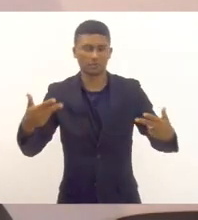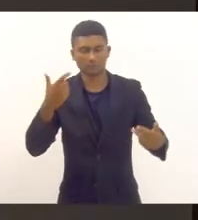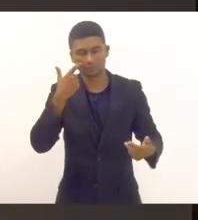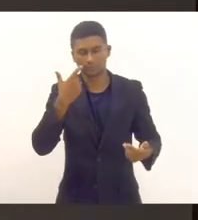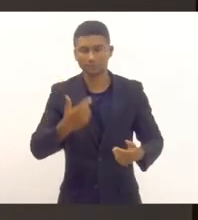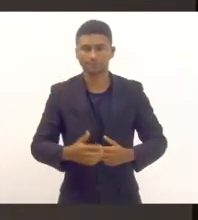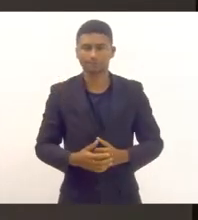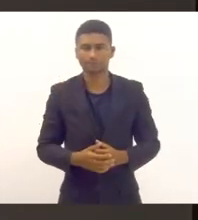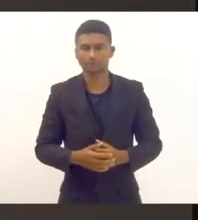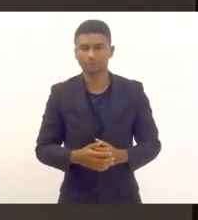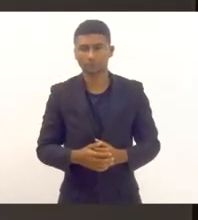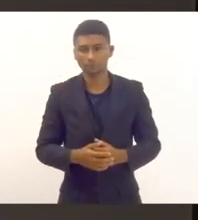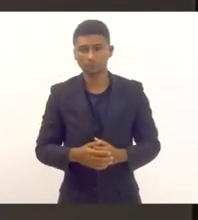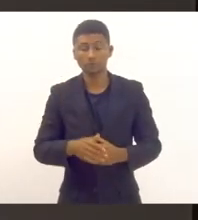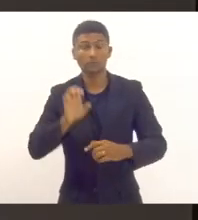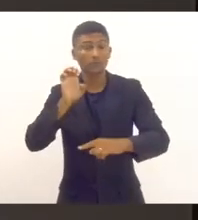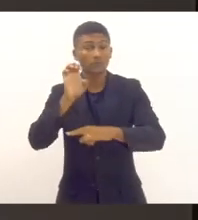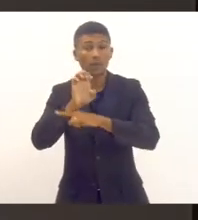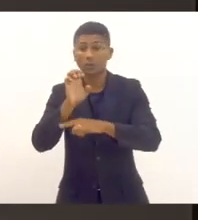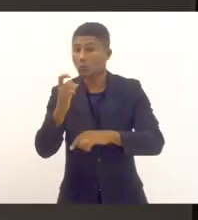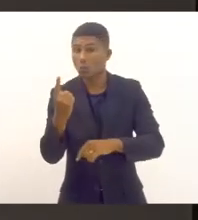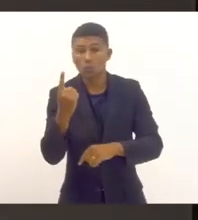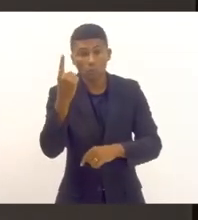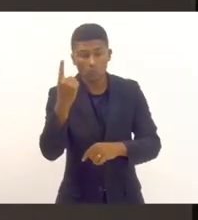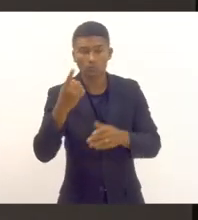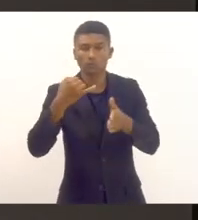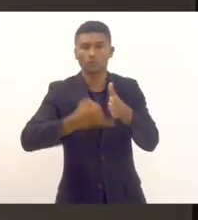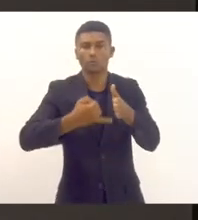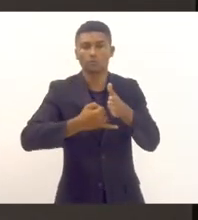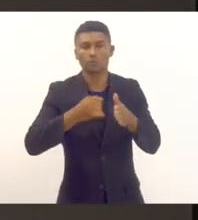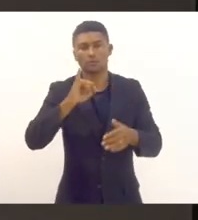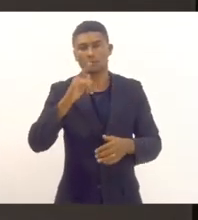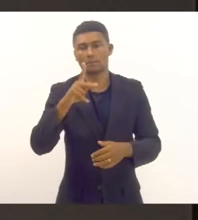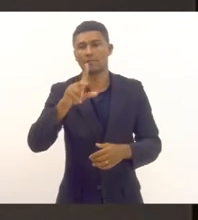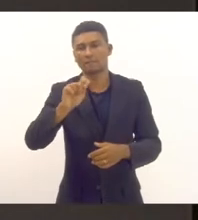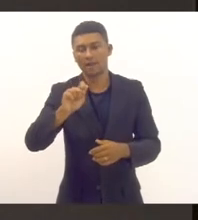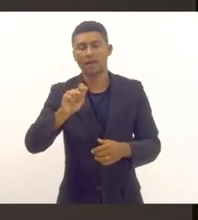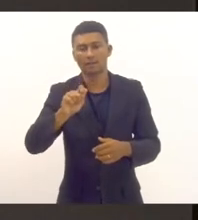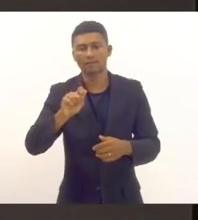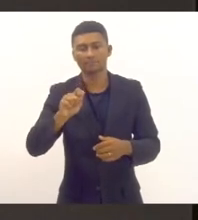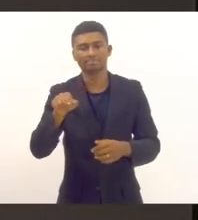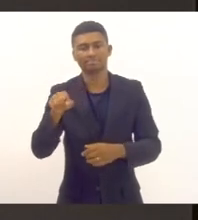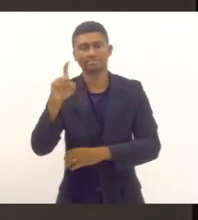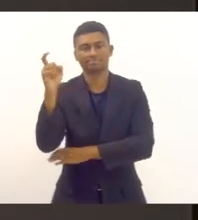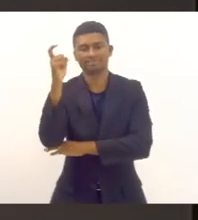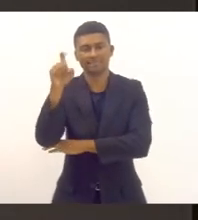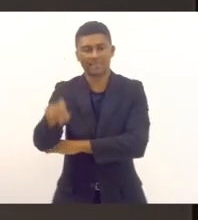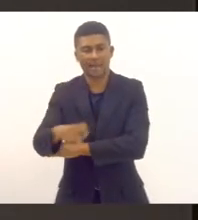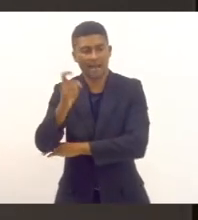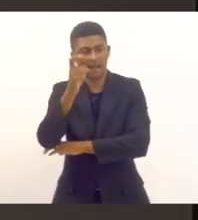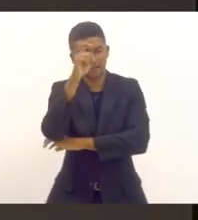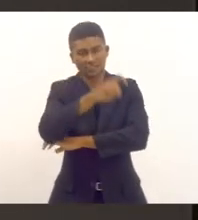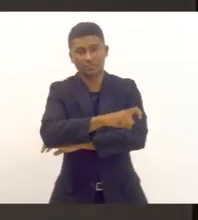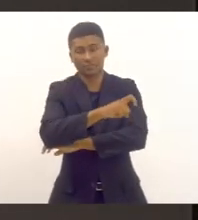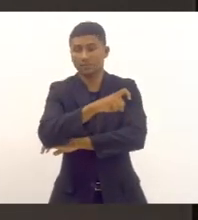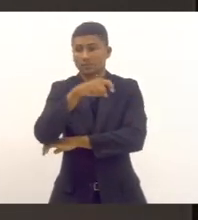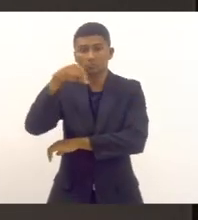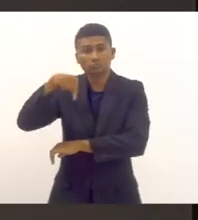Vamos lá. O único Estado da Federação que possui cobrança de IPVA sobre guindaste. Equipamento com trabalho